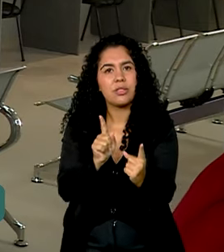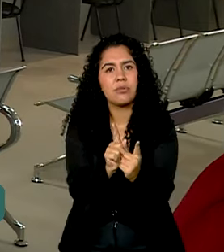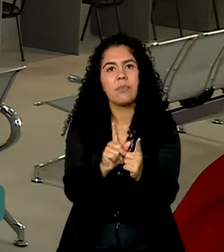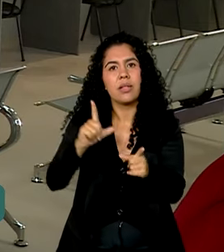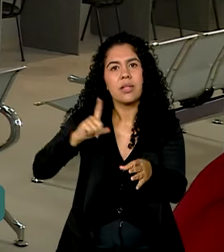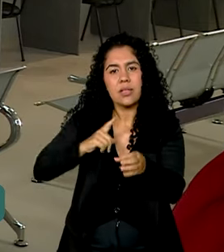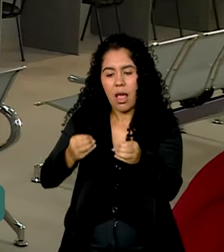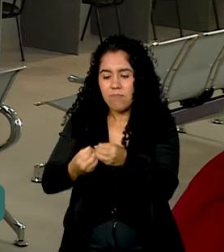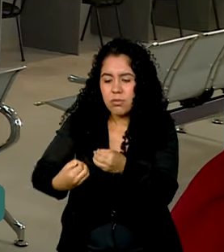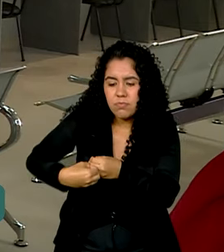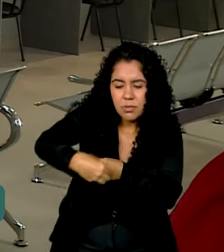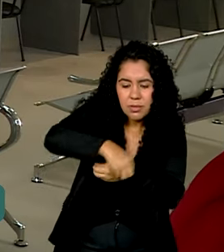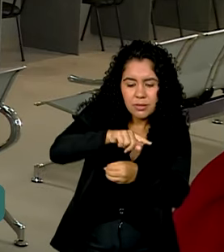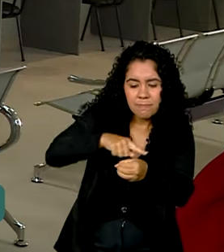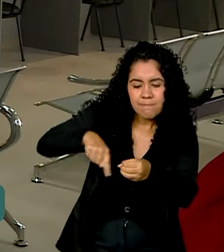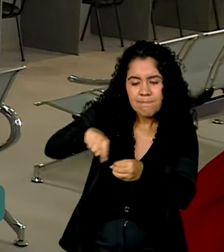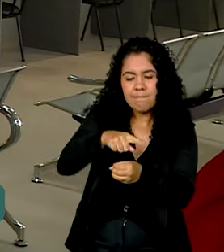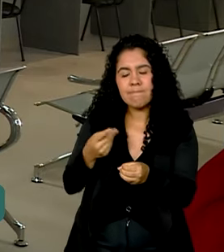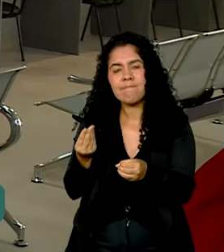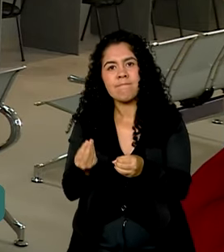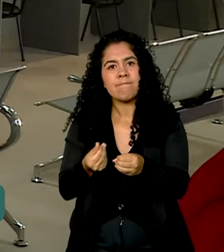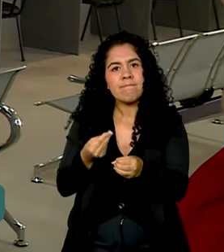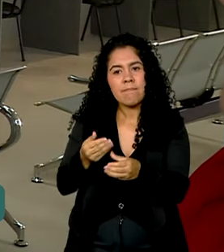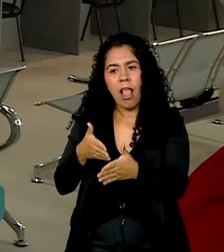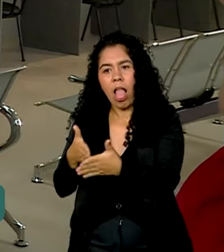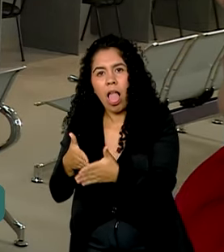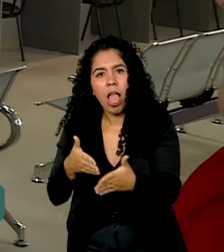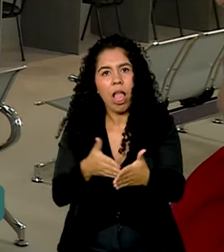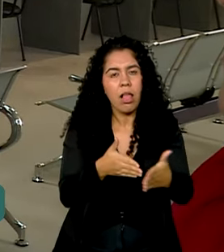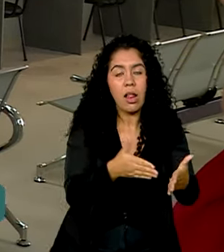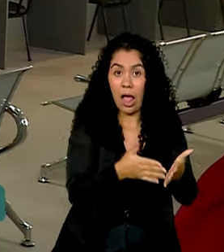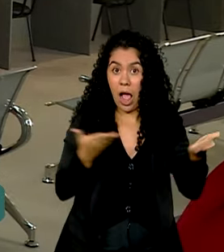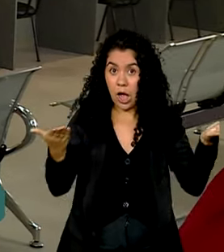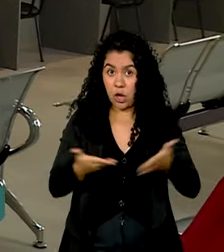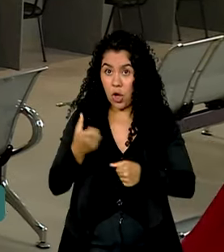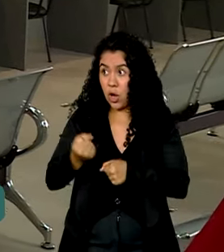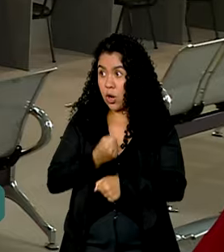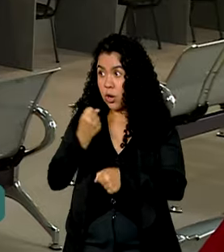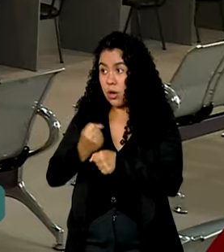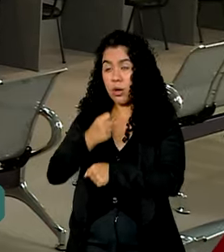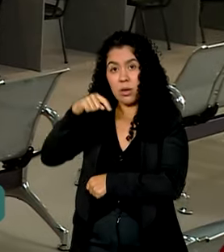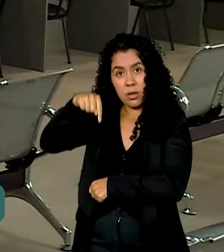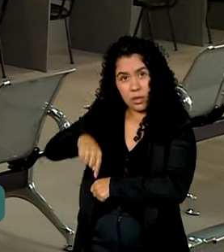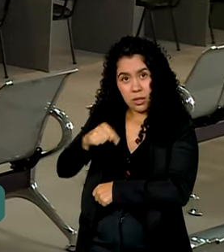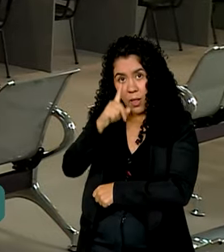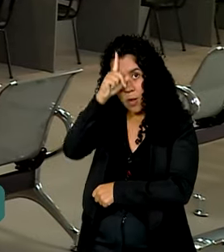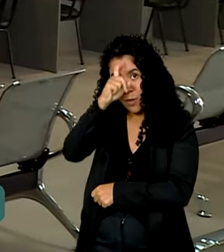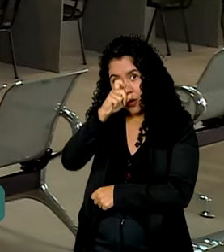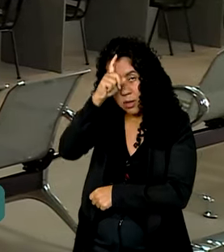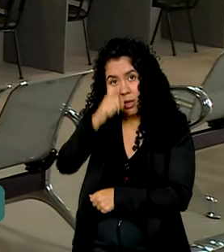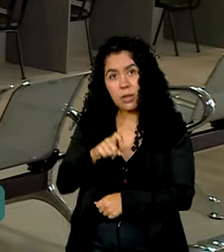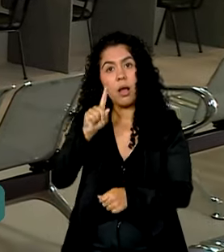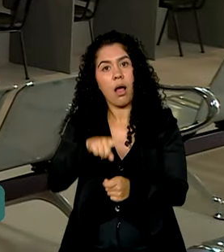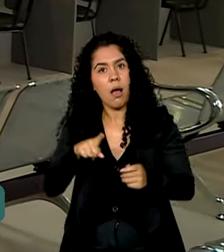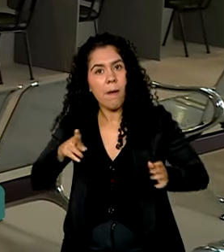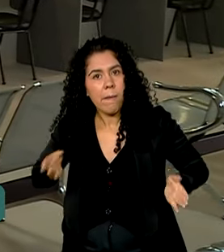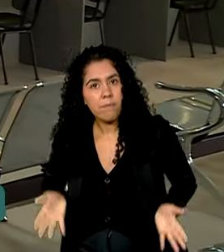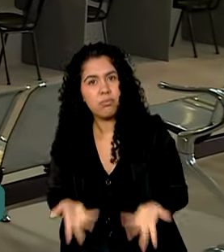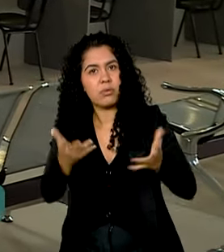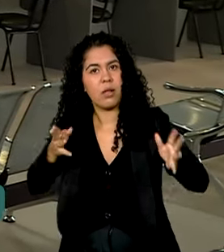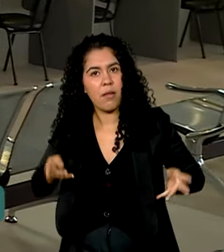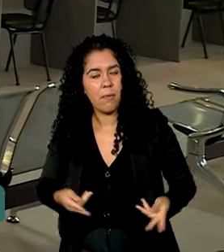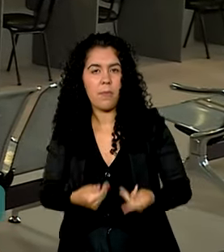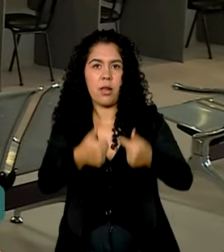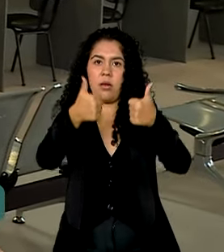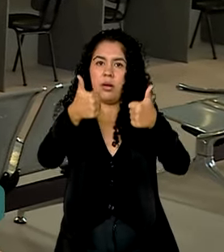os distritos, e assim, ele vem de uma certa forma a agregar muito para o valor em saúde para a